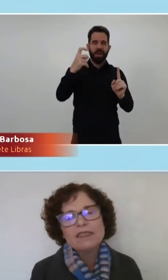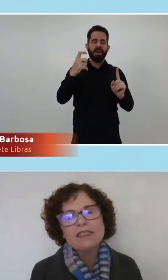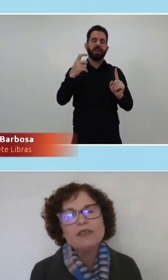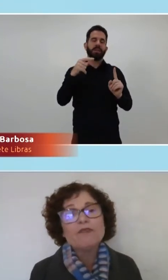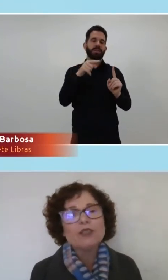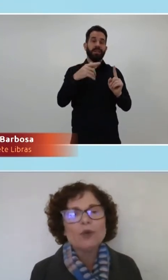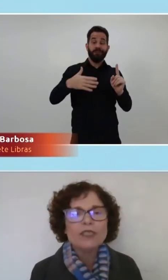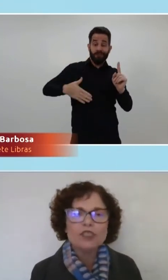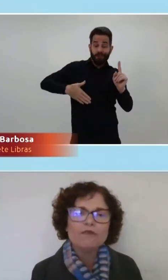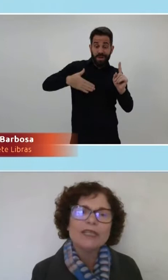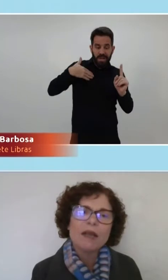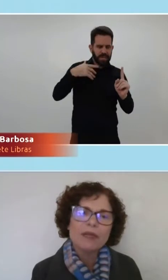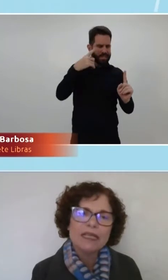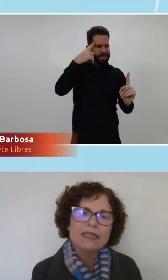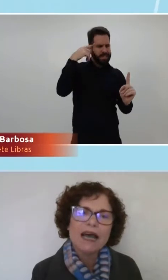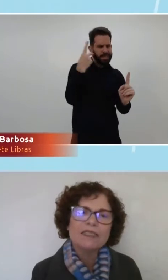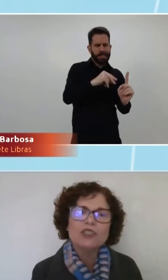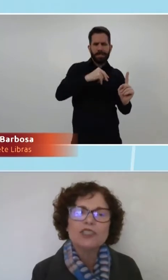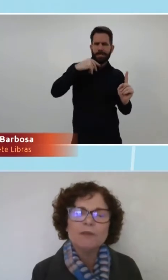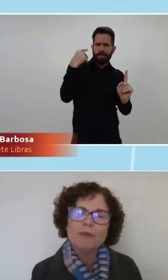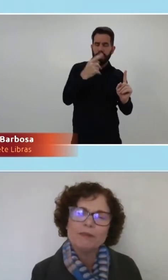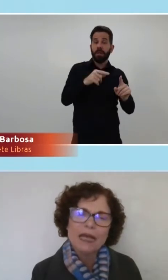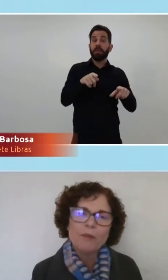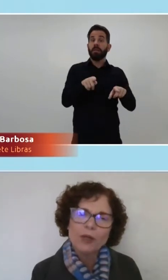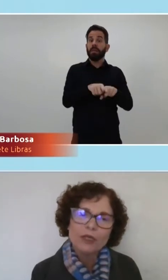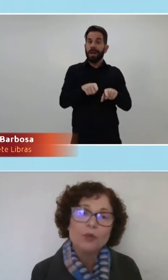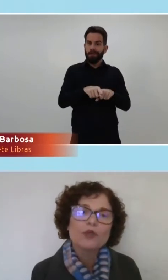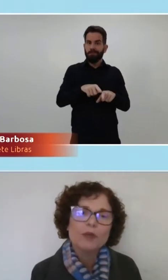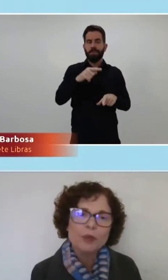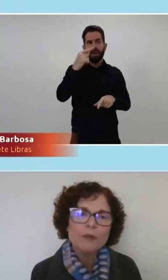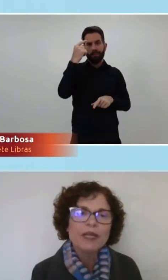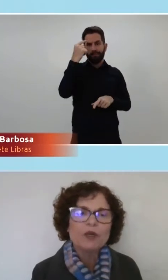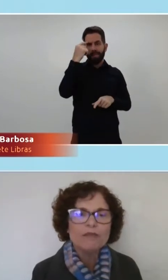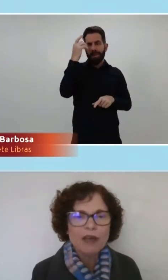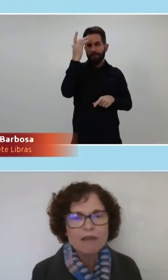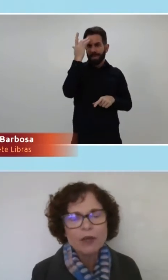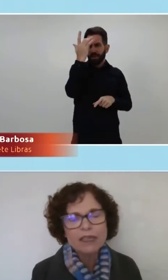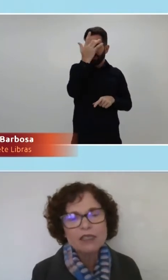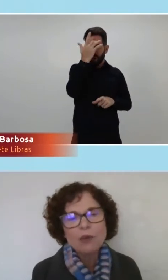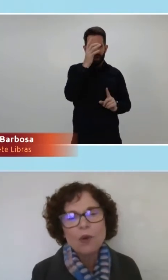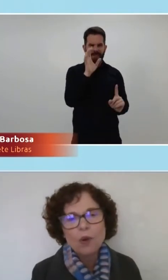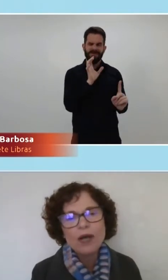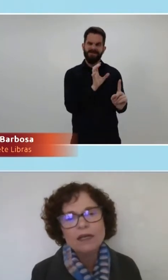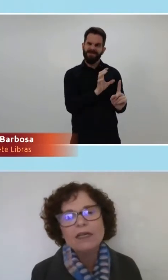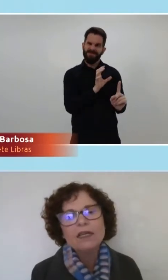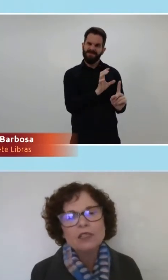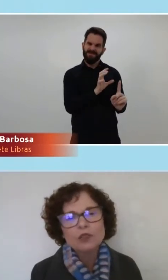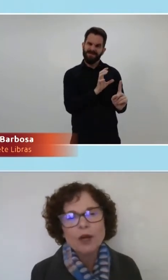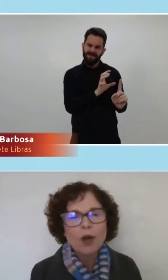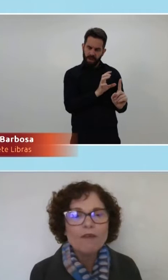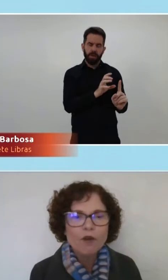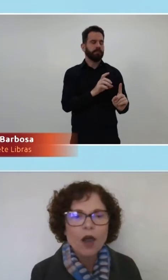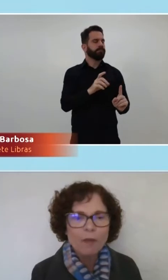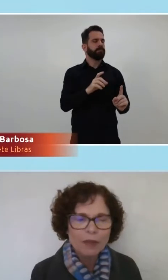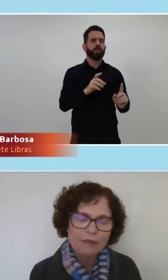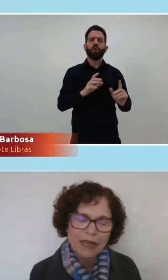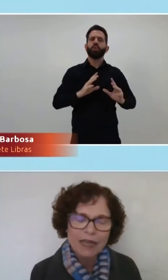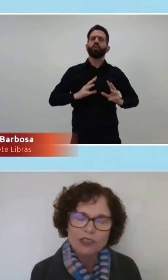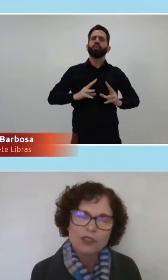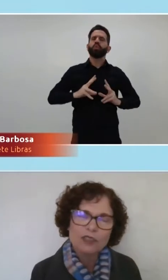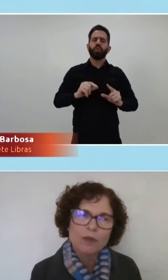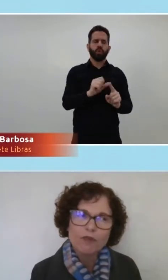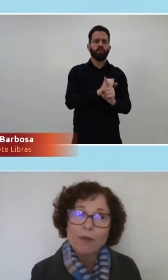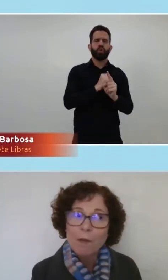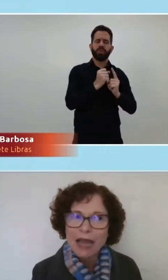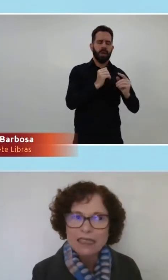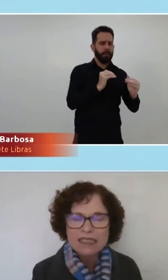que existem fatores de vulnerabilidades que, né, podem contribuir para que a violência ocorra de maior forma, né,